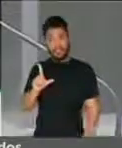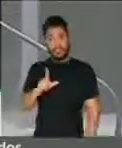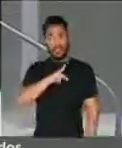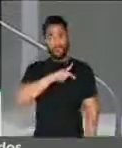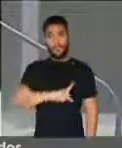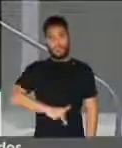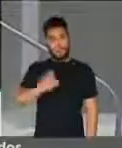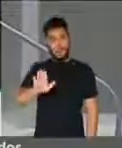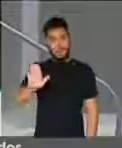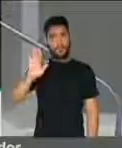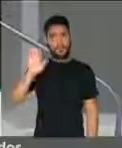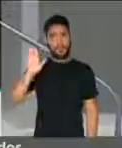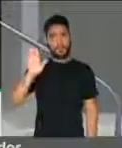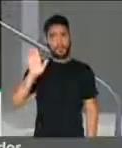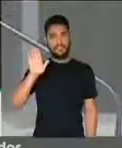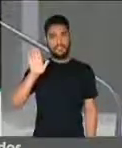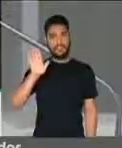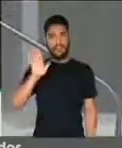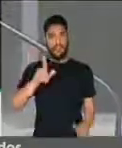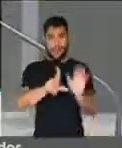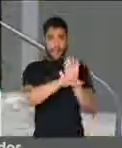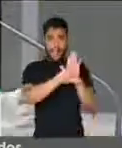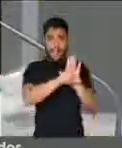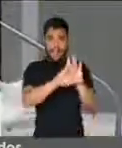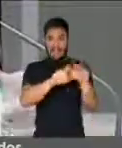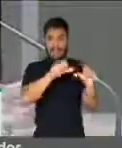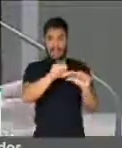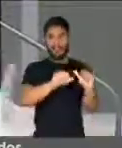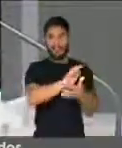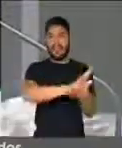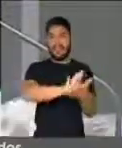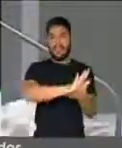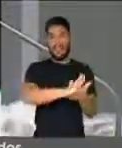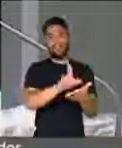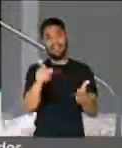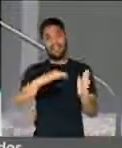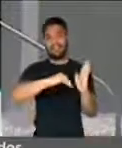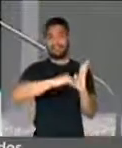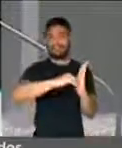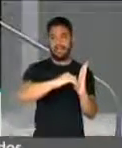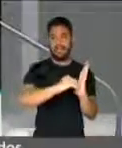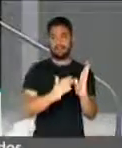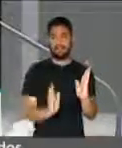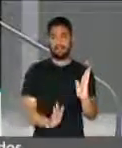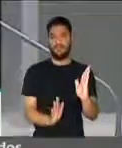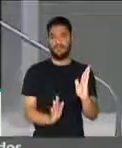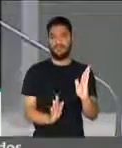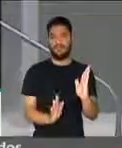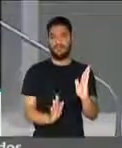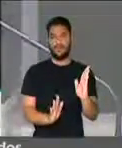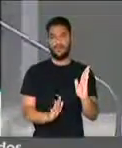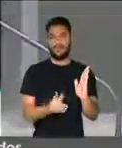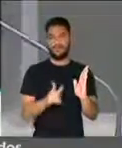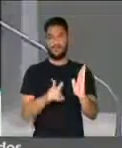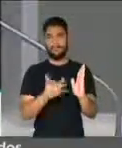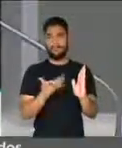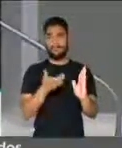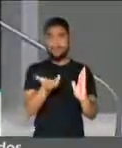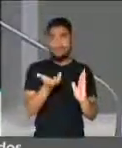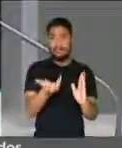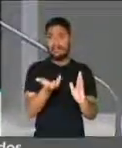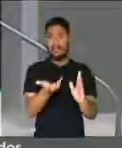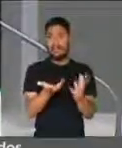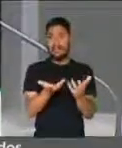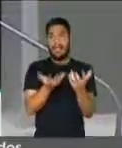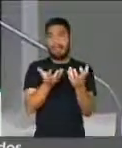as alterações e os aperfeiçoamentos que eram tão óbvios, tão necessários, que os senadores não queriam passar vergonha